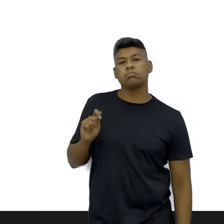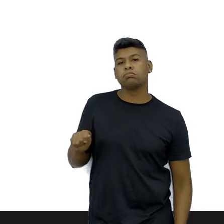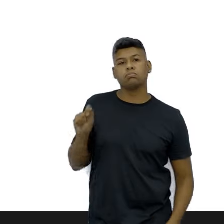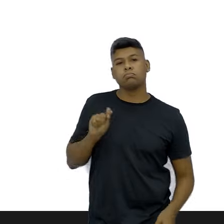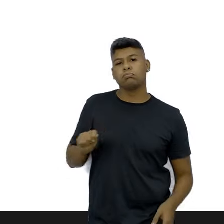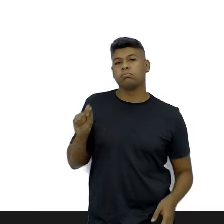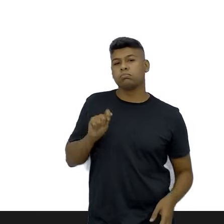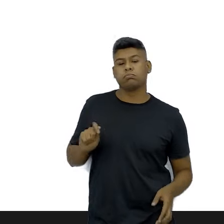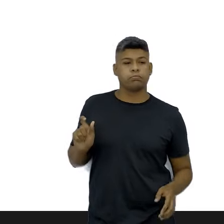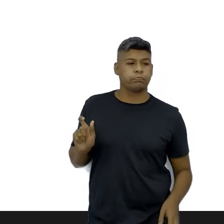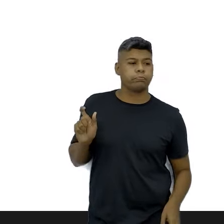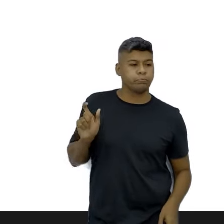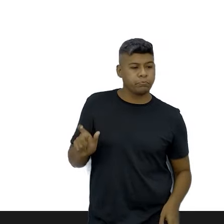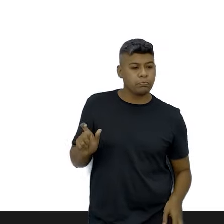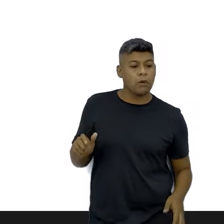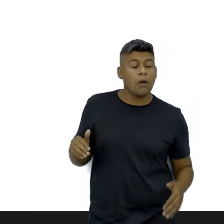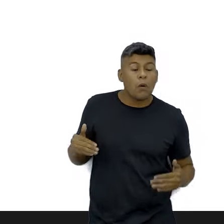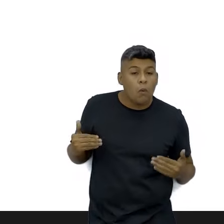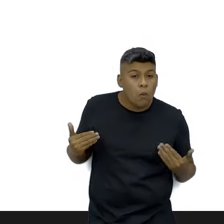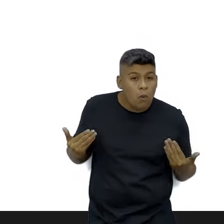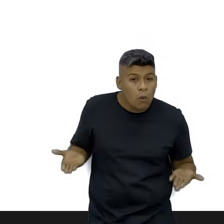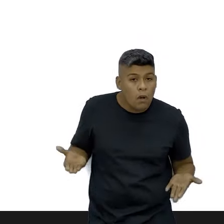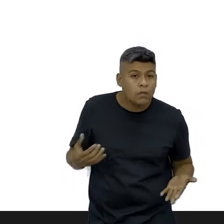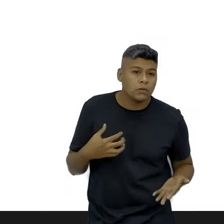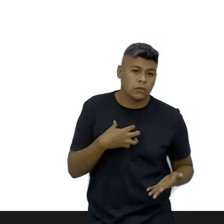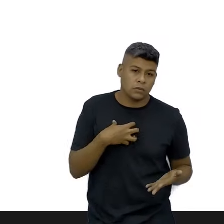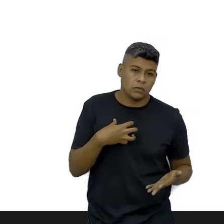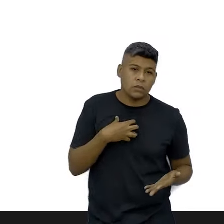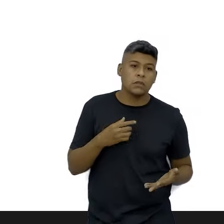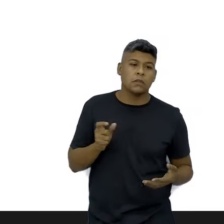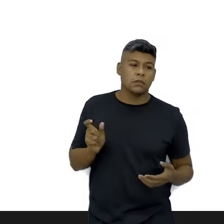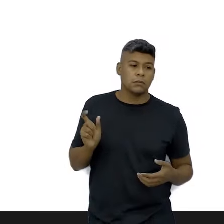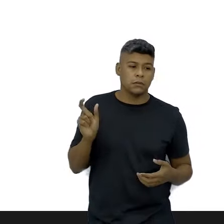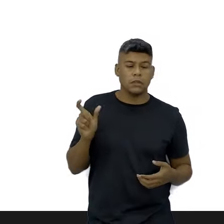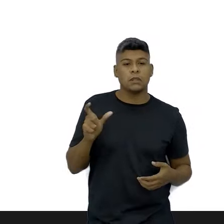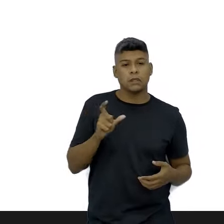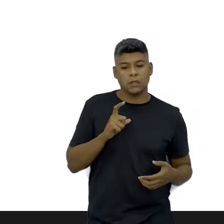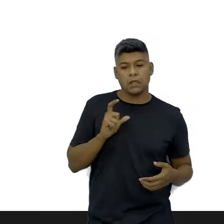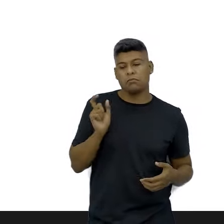essa palavra, né? Então, quando o contexto da palavra traz